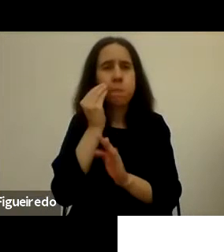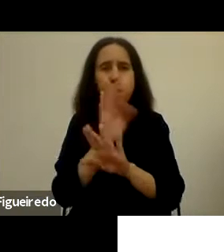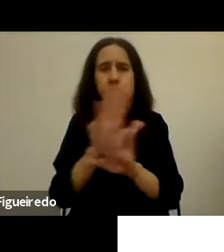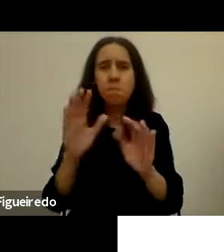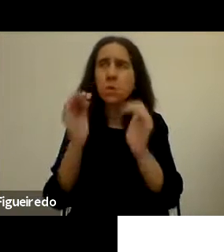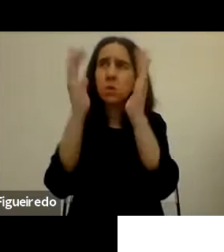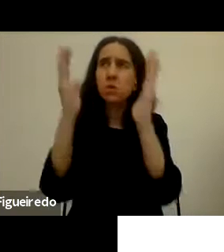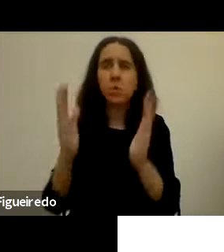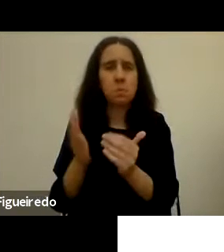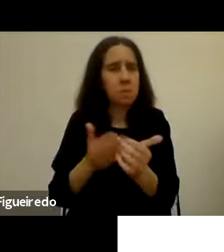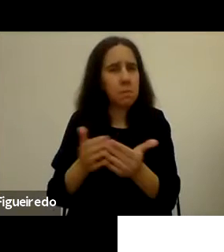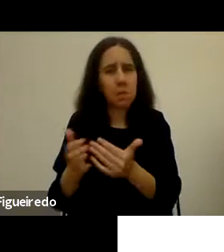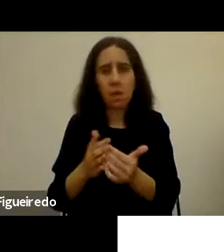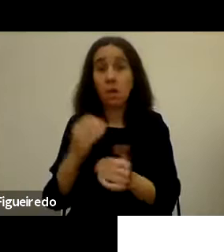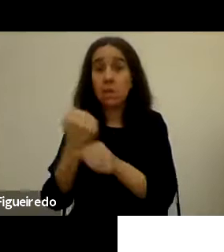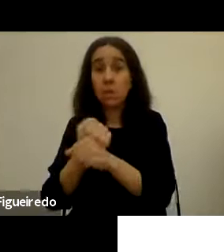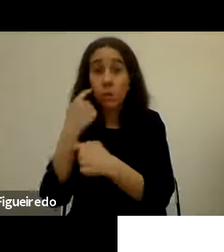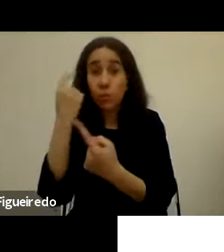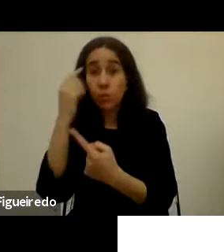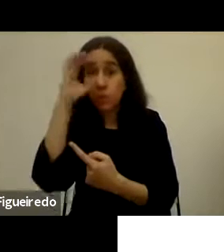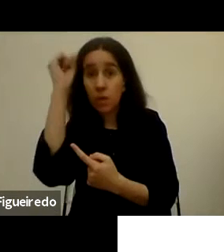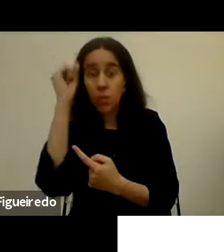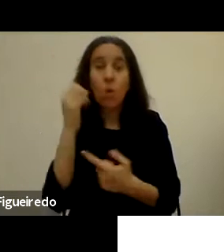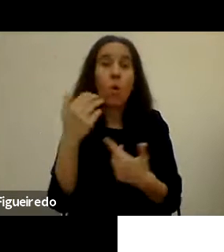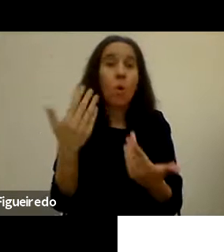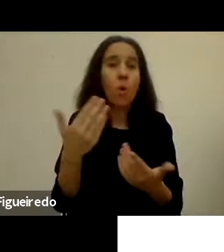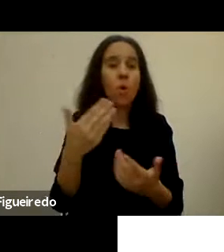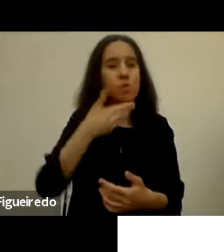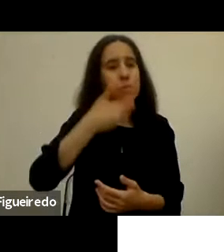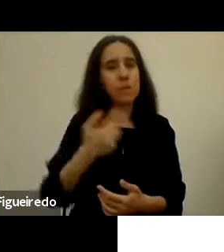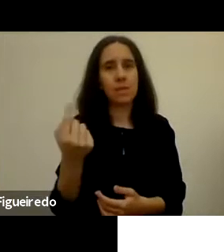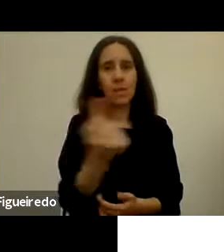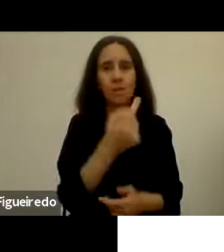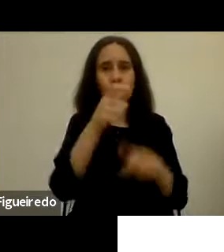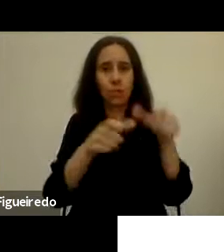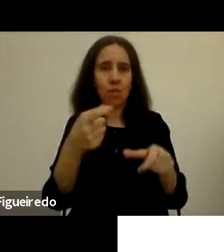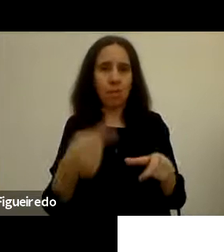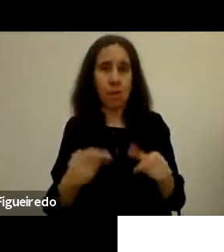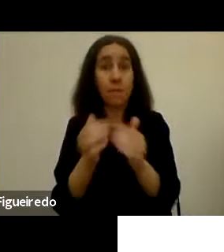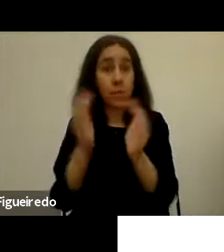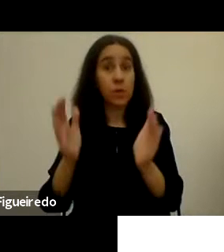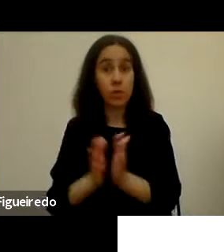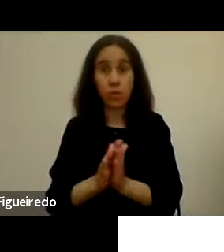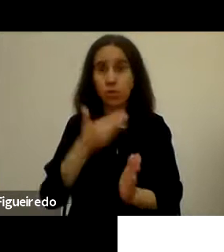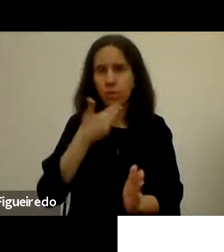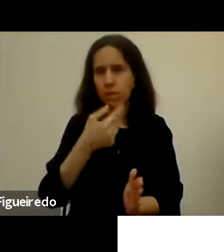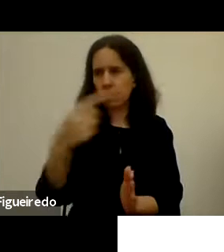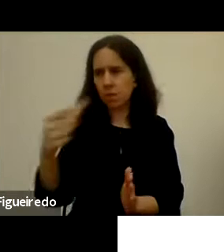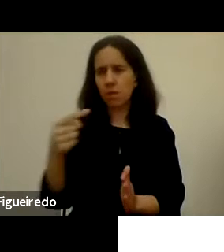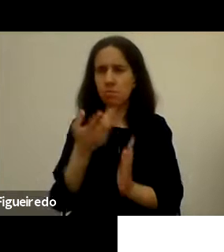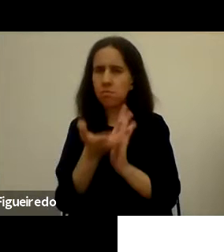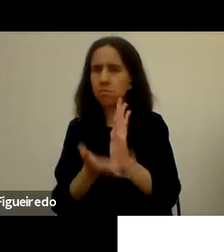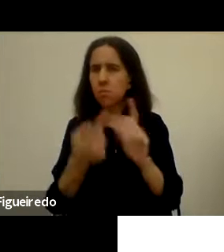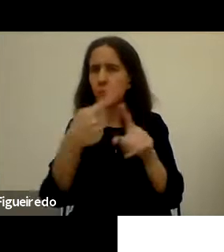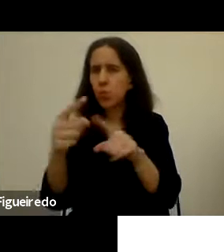organizações, dentro do setor público, ou do grau de experiência que cada uma das pessoas tem. E todas tinham experiências e valências muito